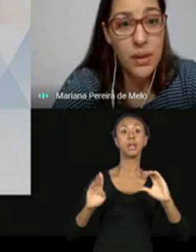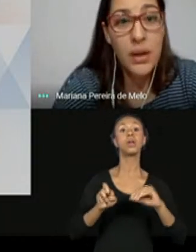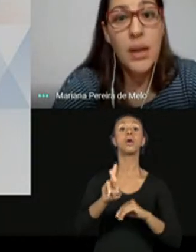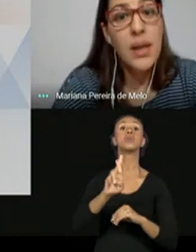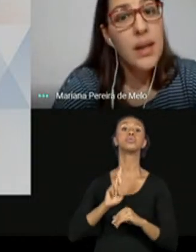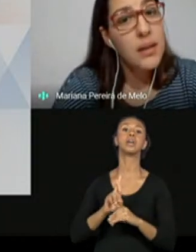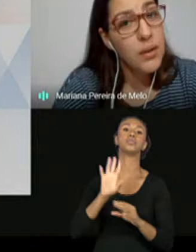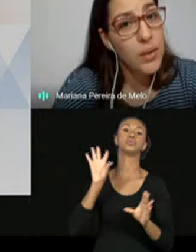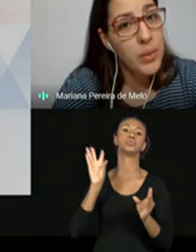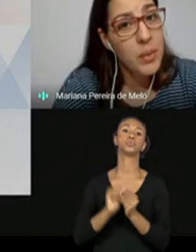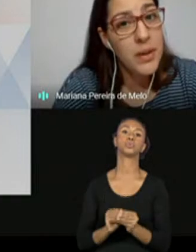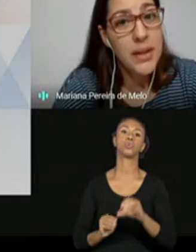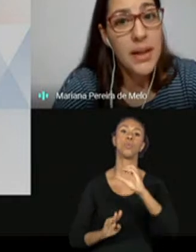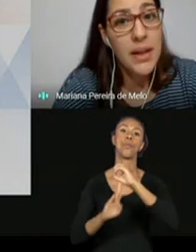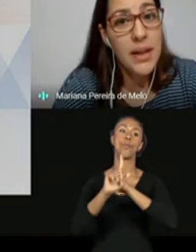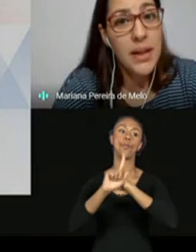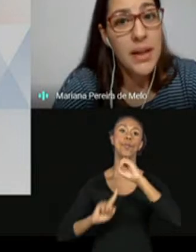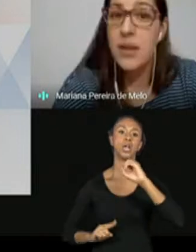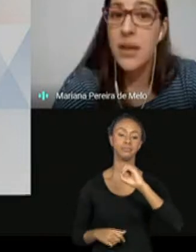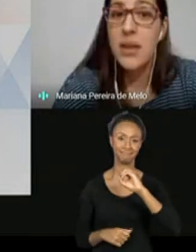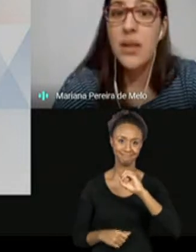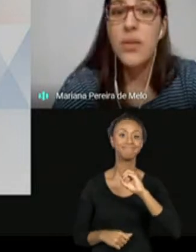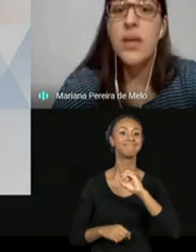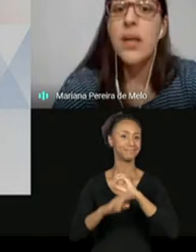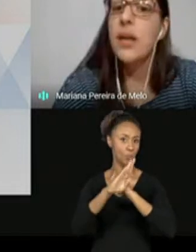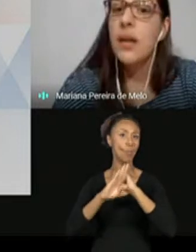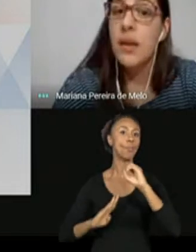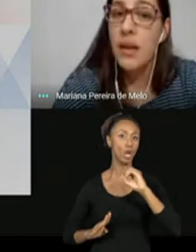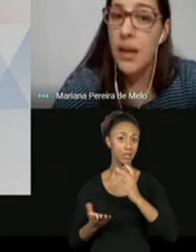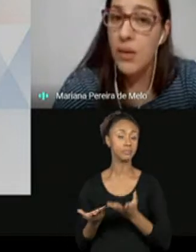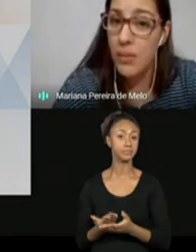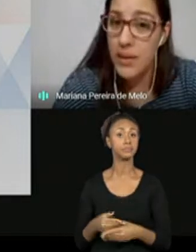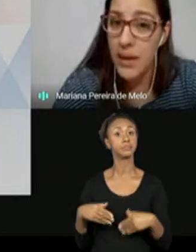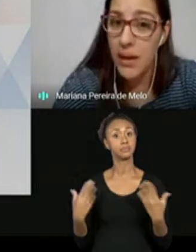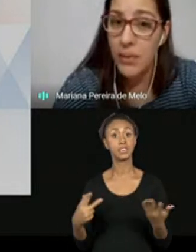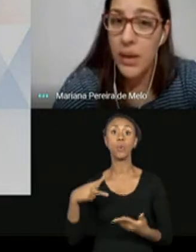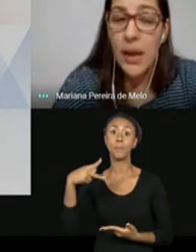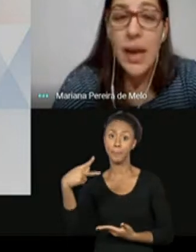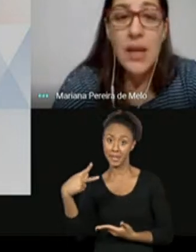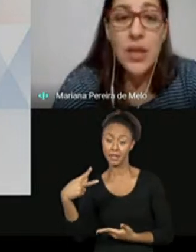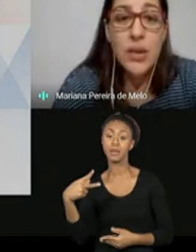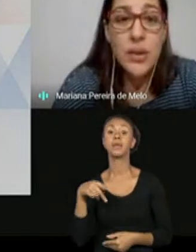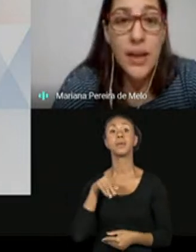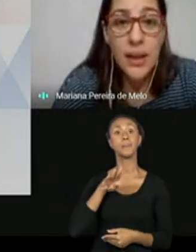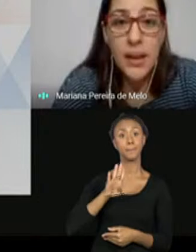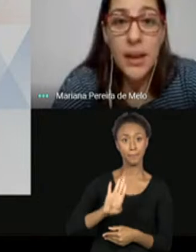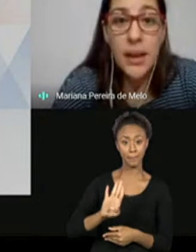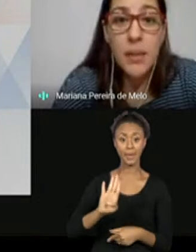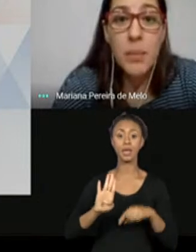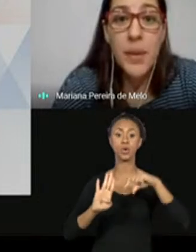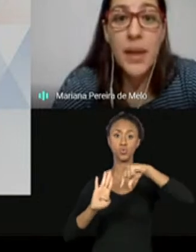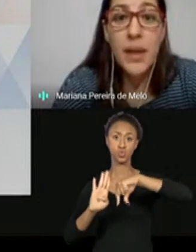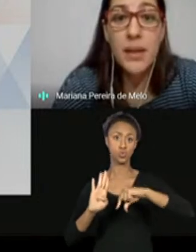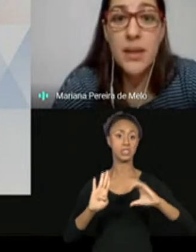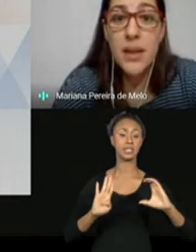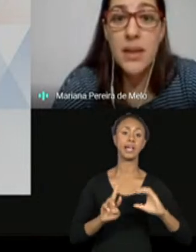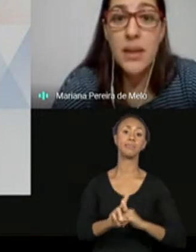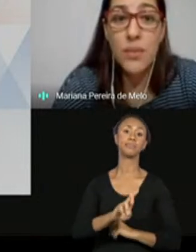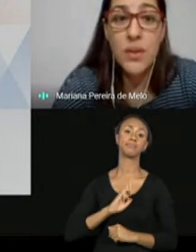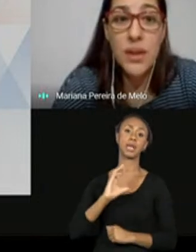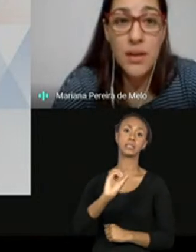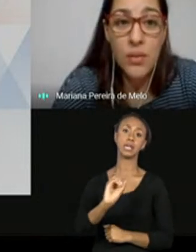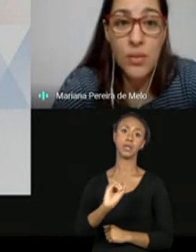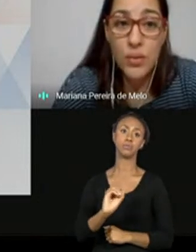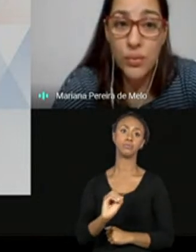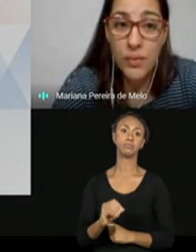vazio. Então, a probabilidade de B intersecção C é igual a zero. A gente tem aqui B